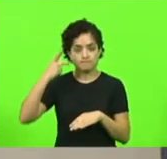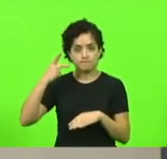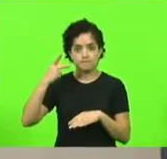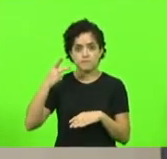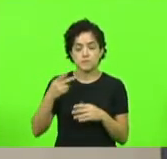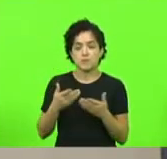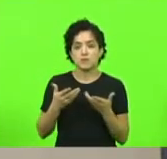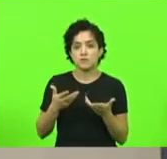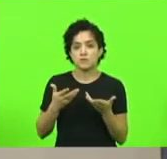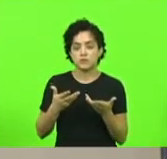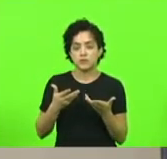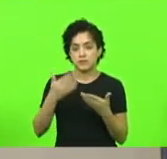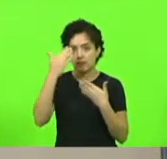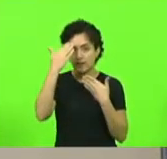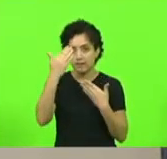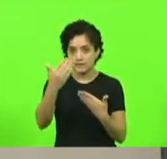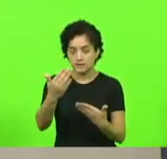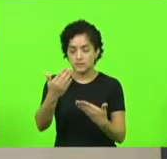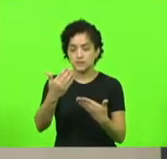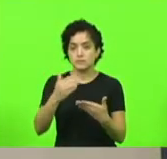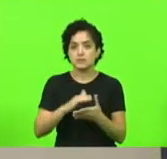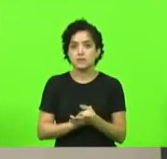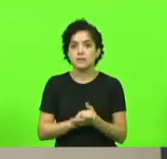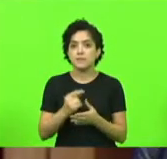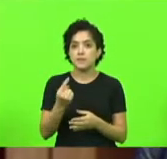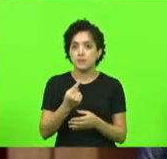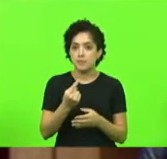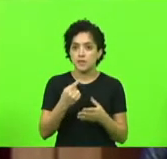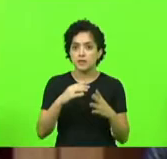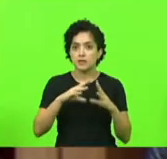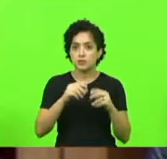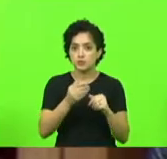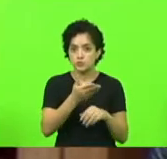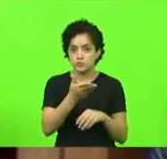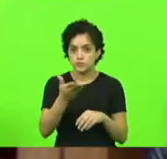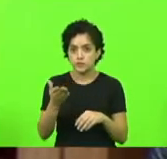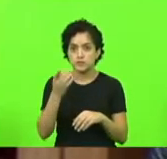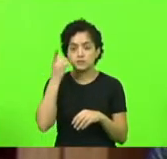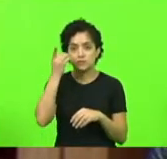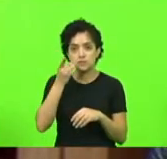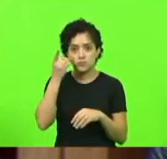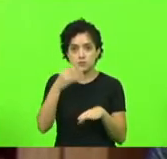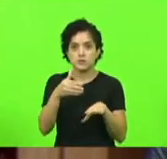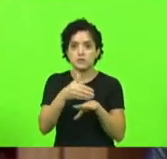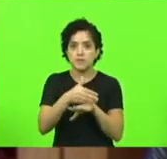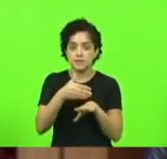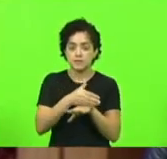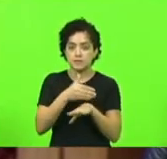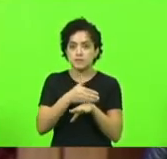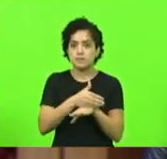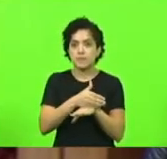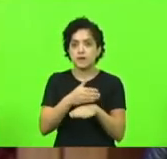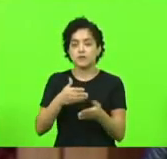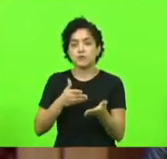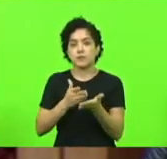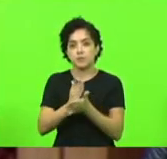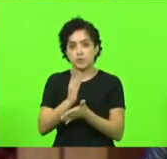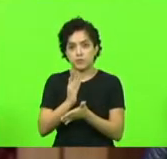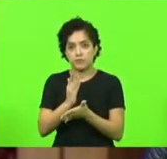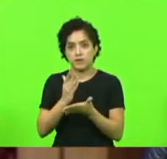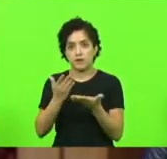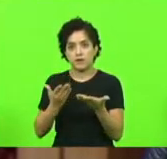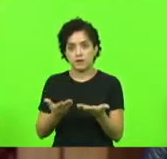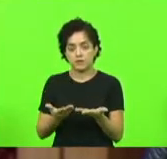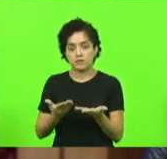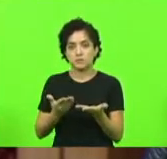eu só quero agradecer, em primeiro lugar, a todos os parlamentares, partícipes das comissões que aprovaram essa matéria, que nos